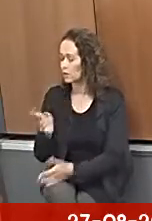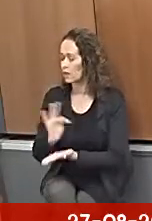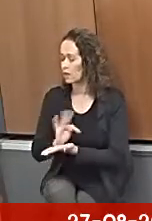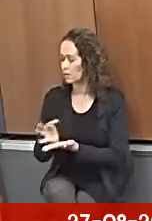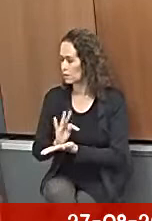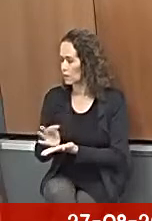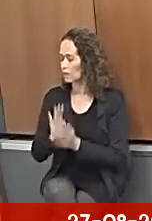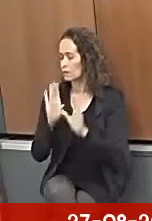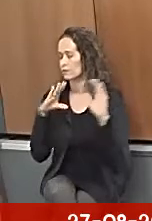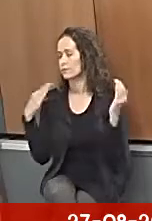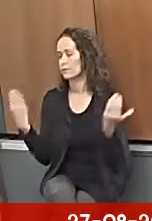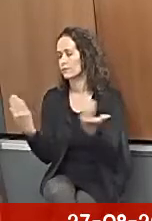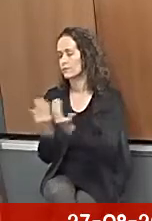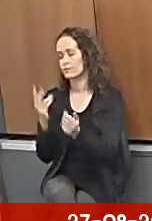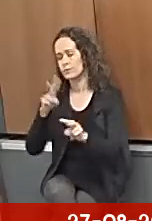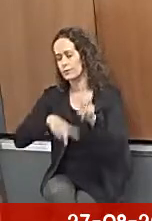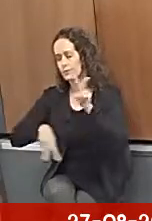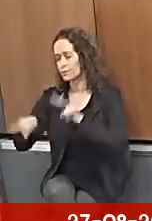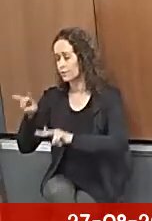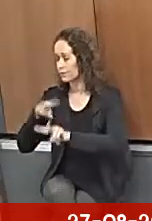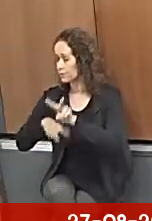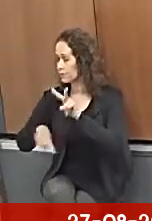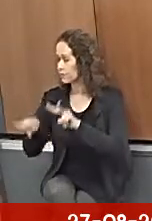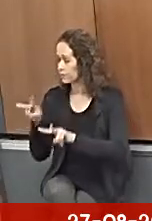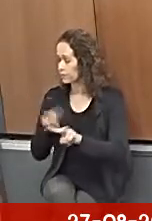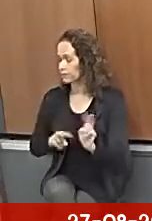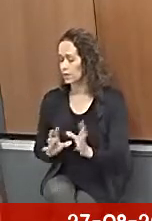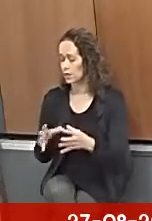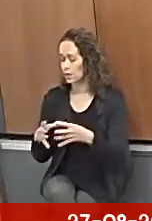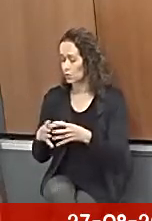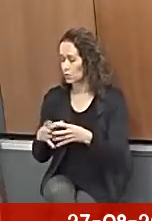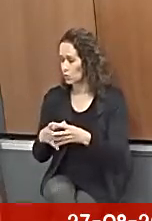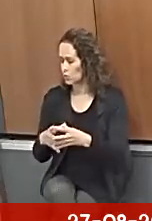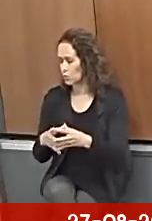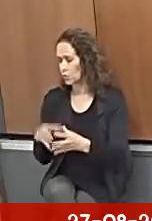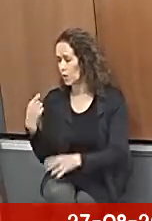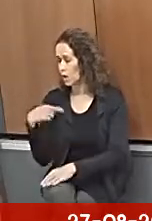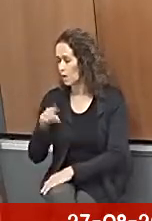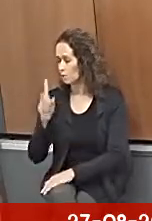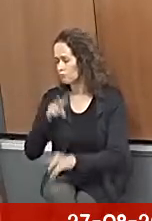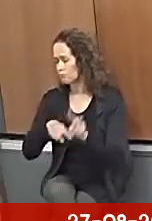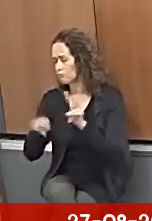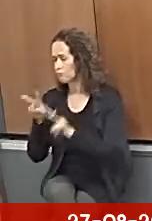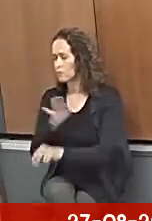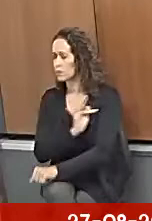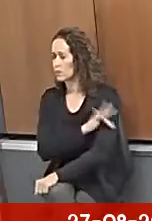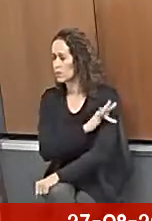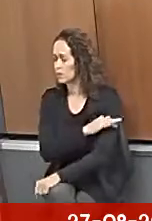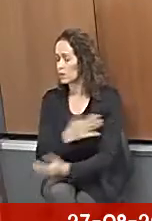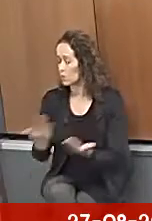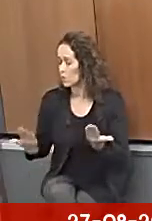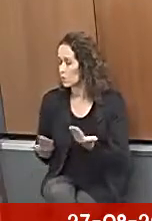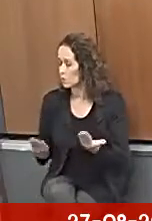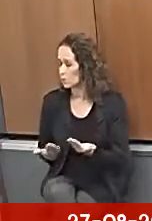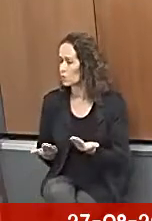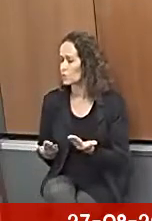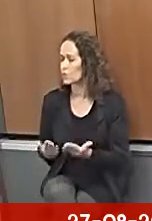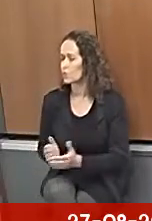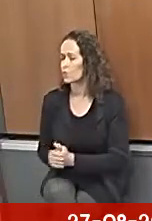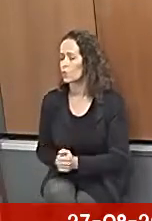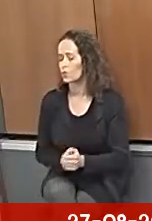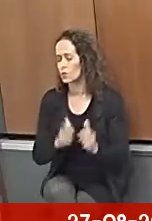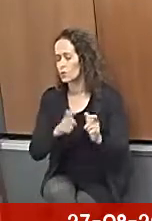estádio governador magalhães pinto mineirão por essa comissão para que a gente possa fiscalizar hoje todas as dependências